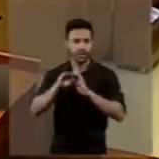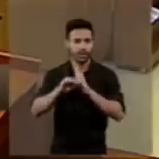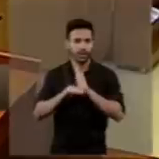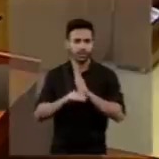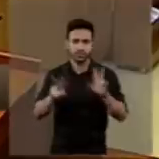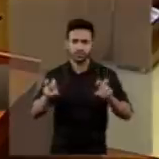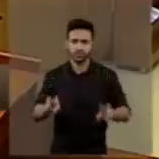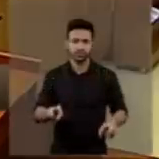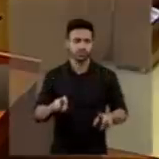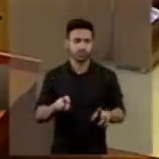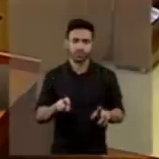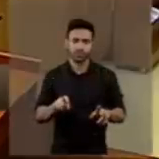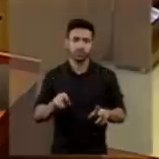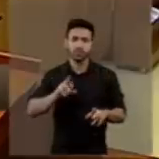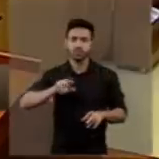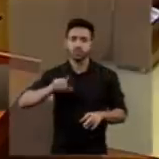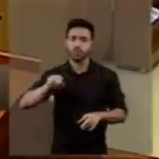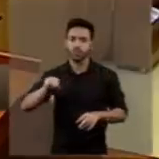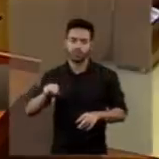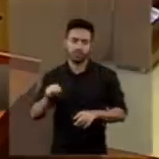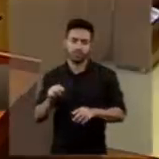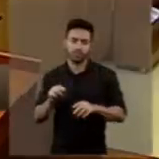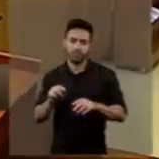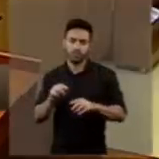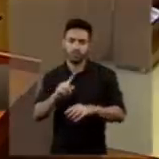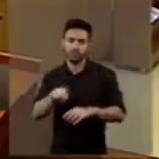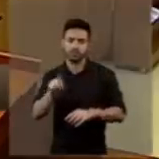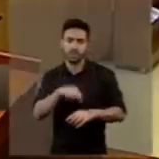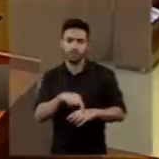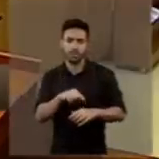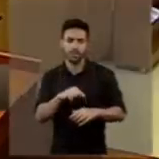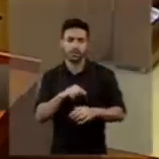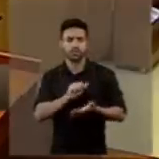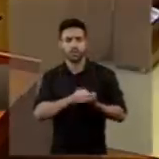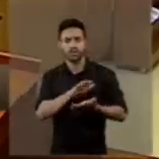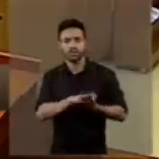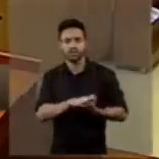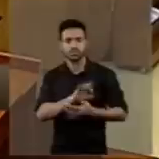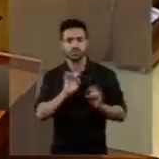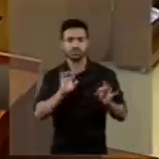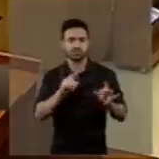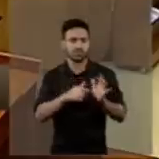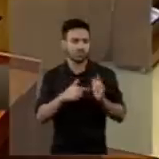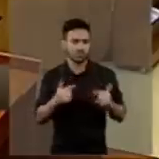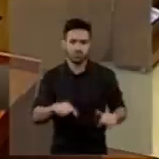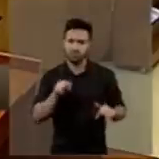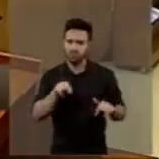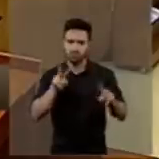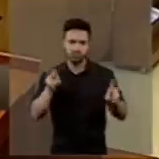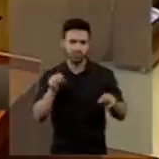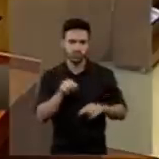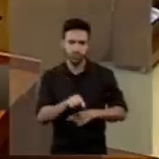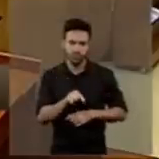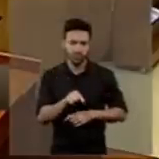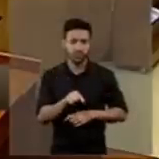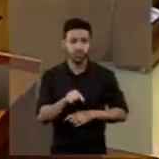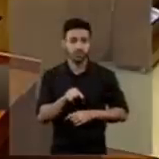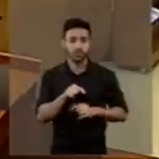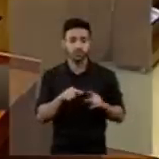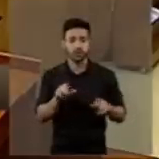não versa sobre o cancelamento do registro especial, mas versa sobre